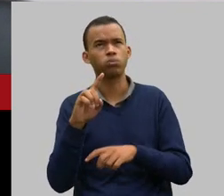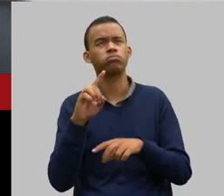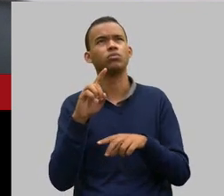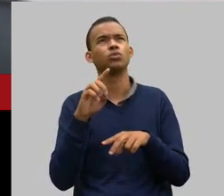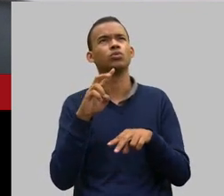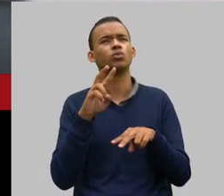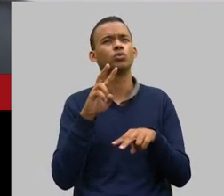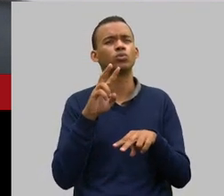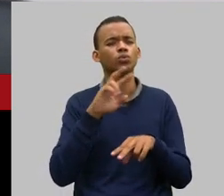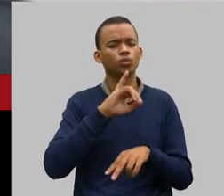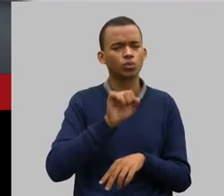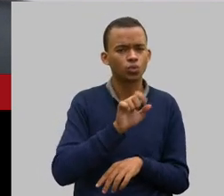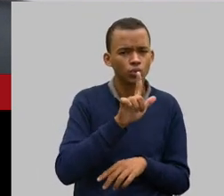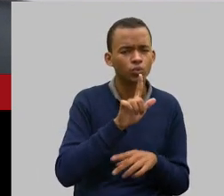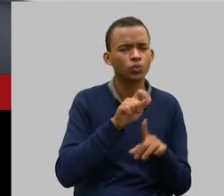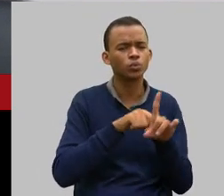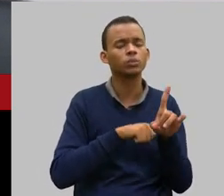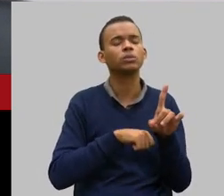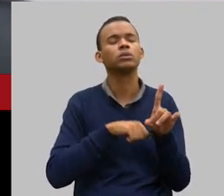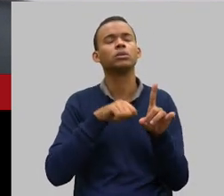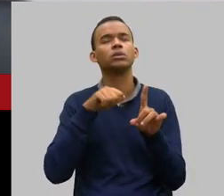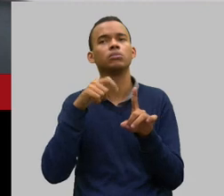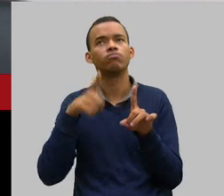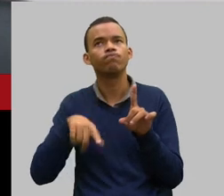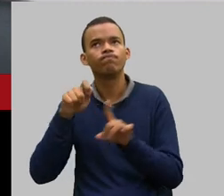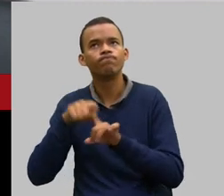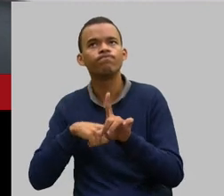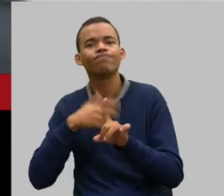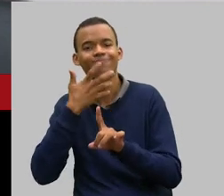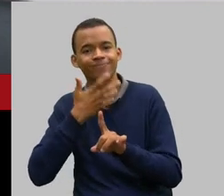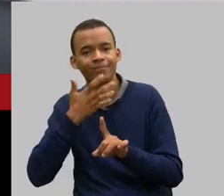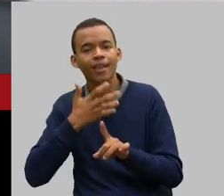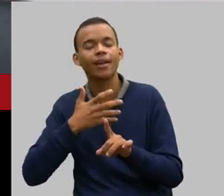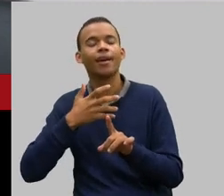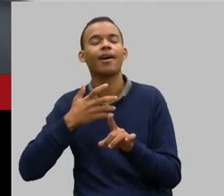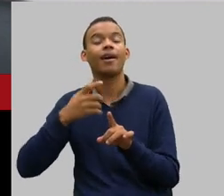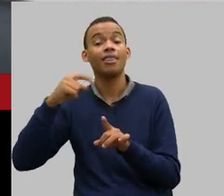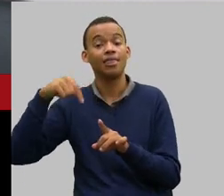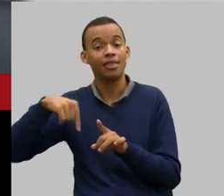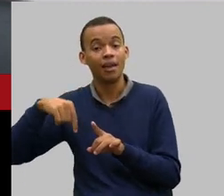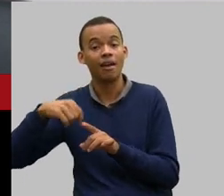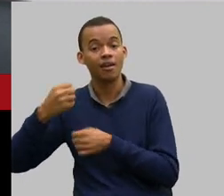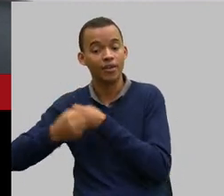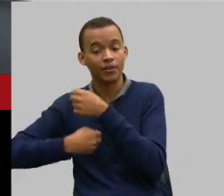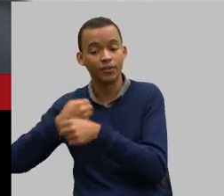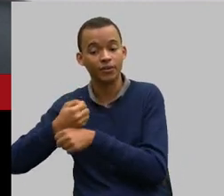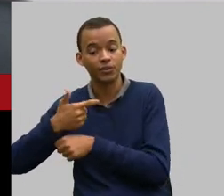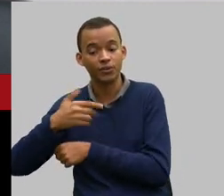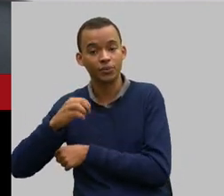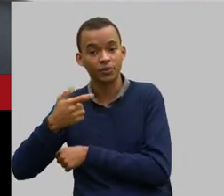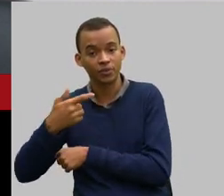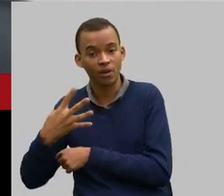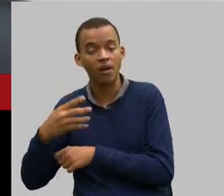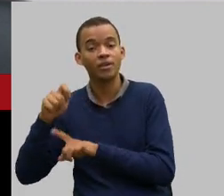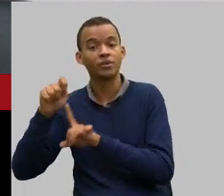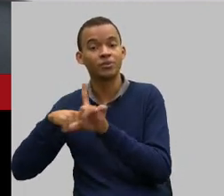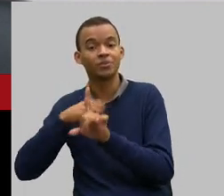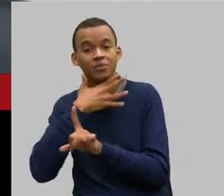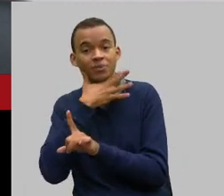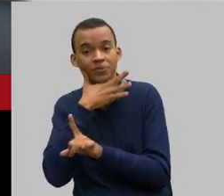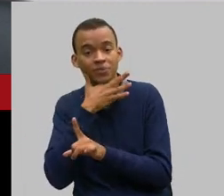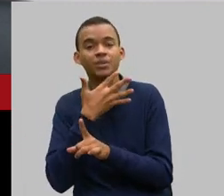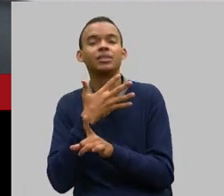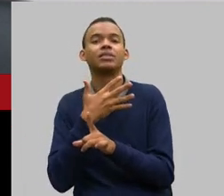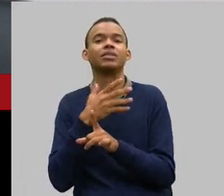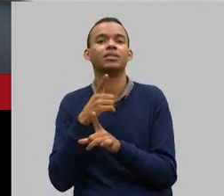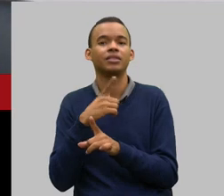passado em março desse ano então eh só de linhas de transmissão linhas de transmissões de 500